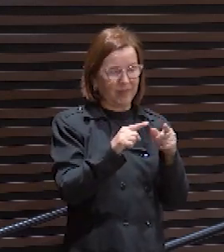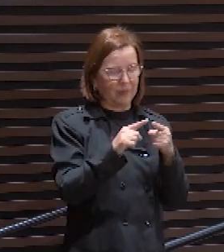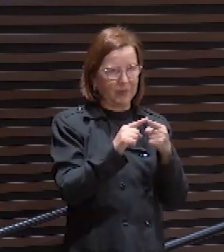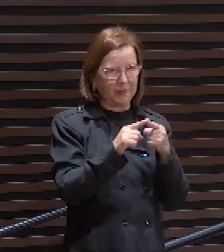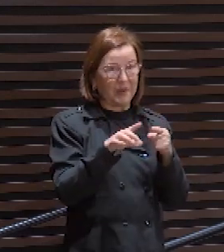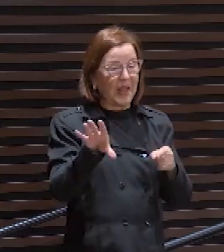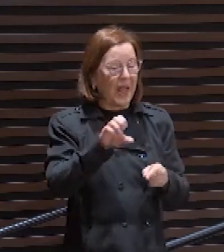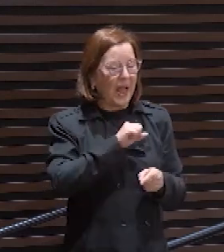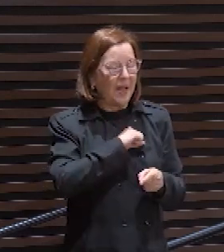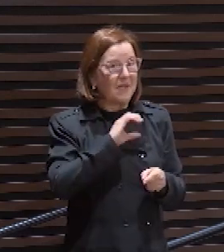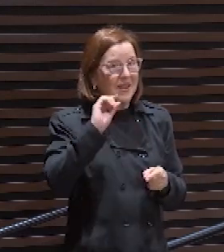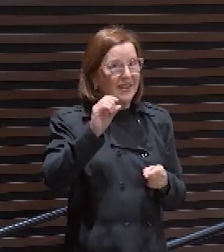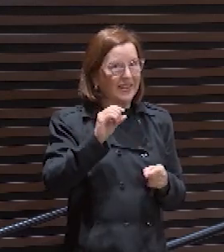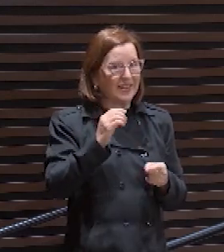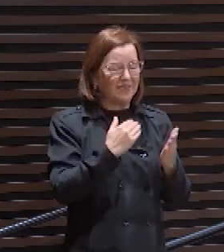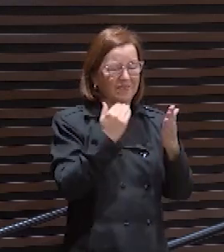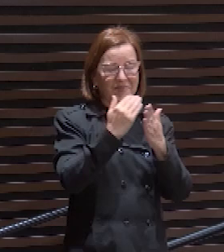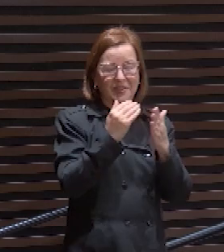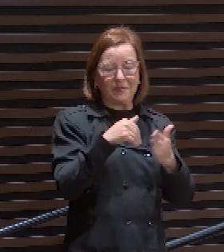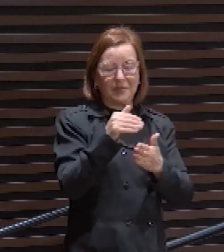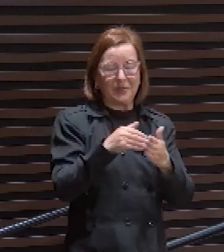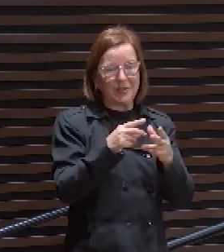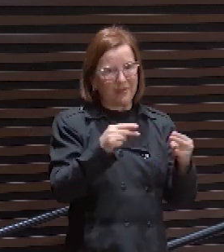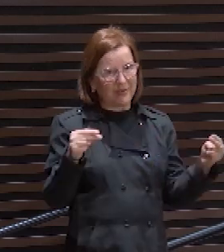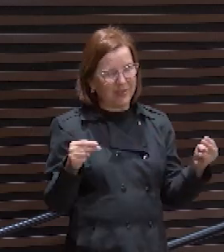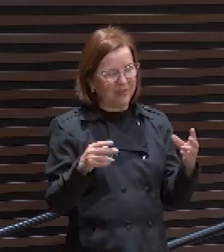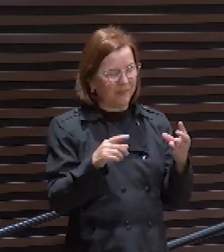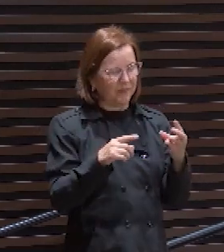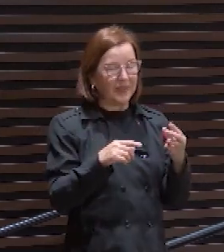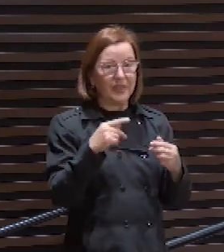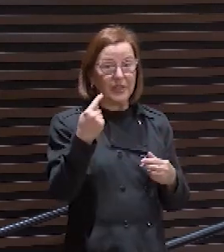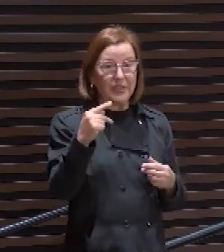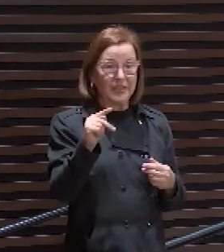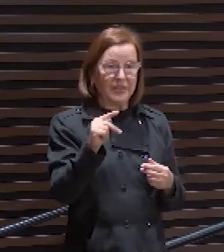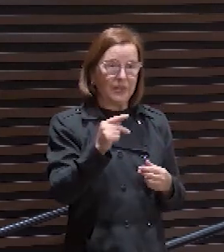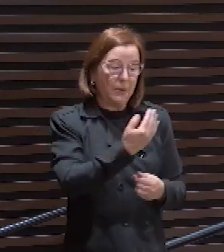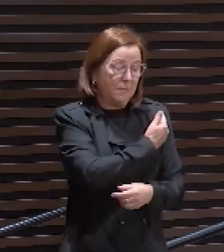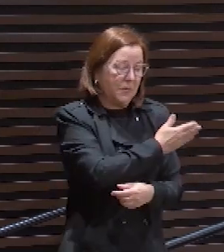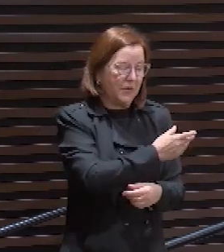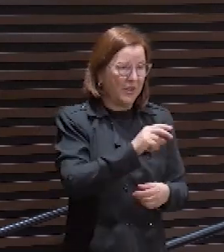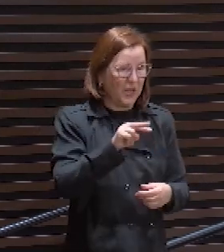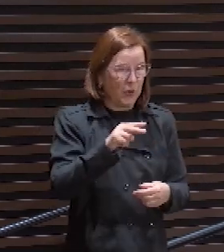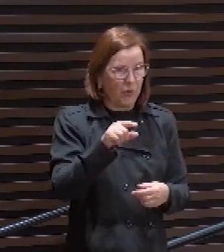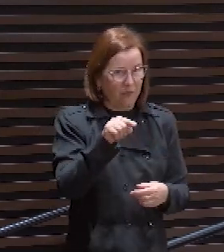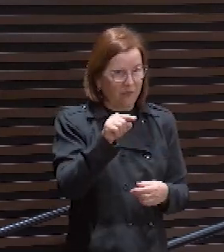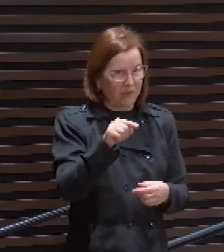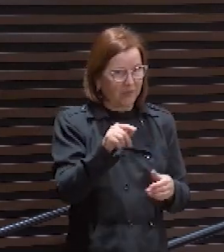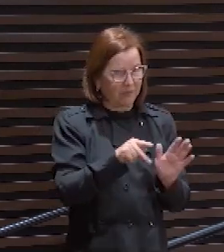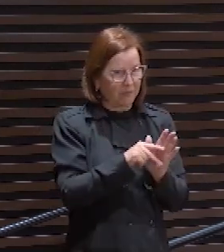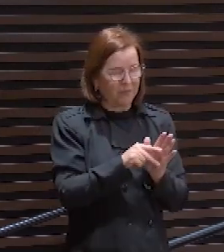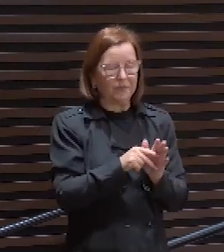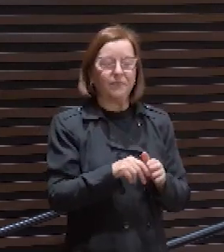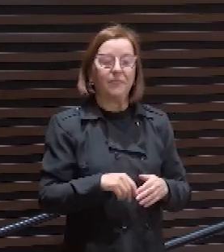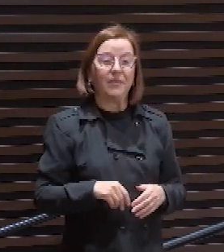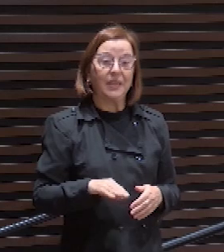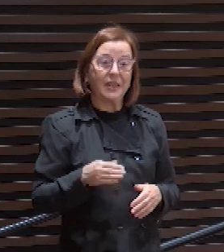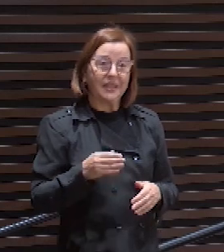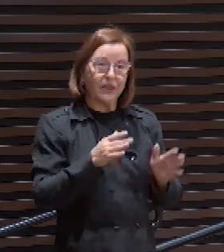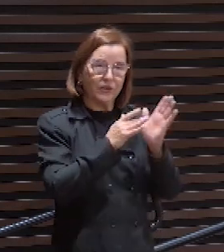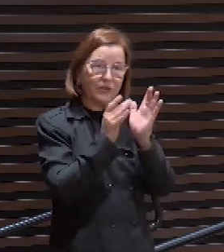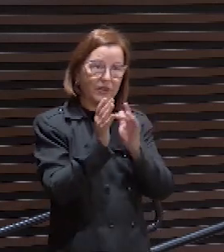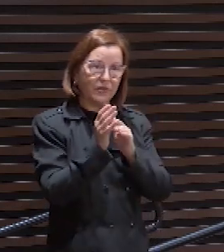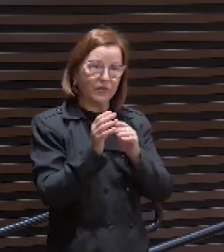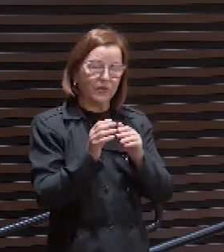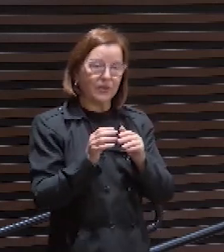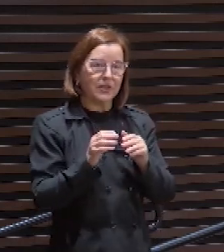a Deus sobre todas as coisas e o seu próximo como a ti mesmo. Então não faz sentido nós pensarmos que Jesus está nos ensinando a nós